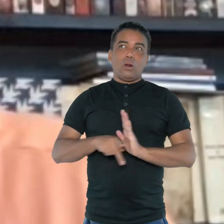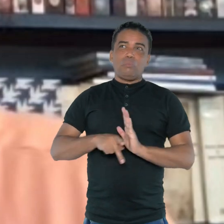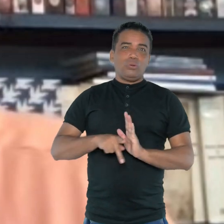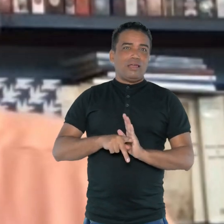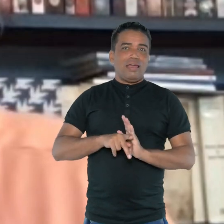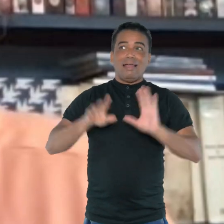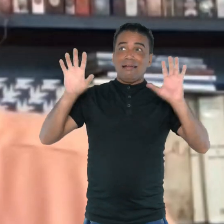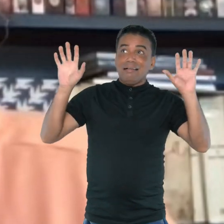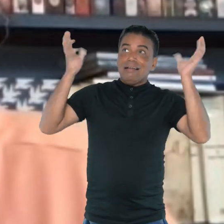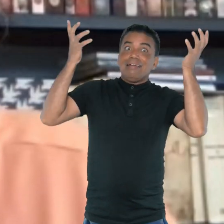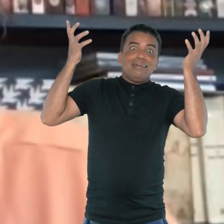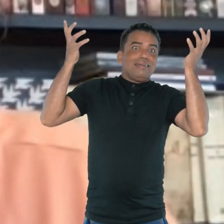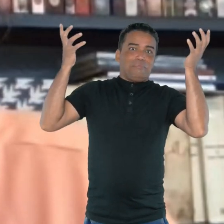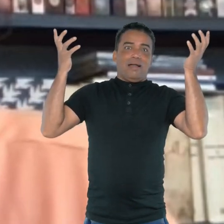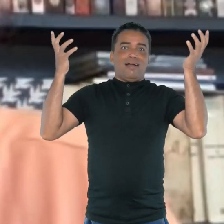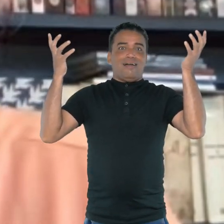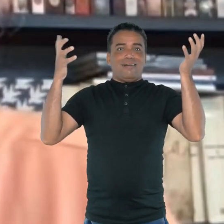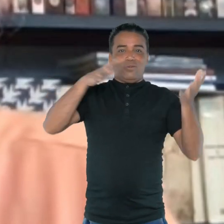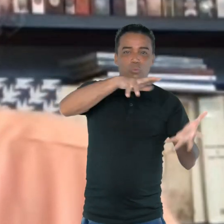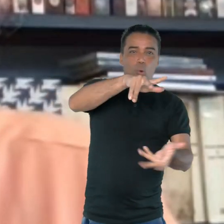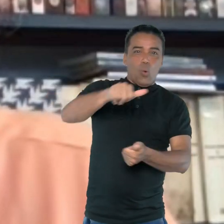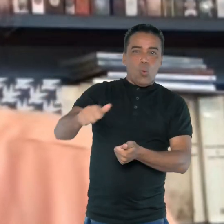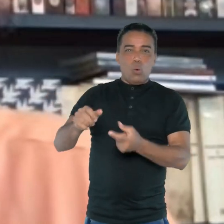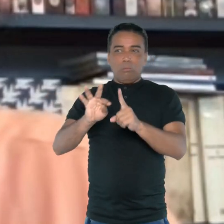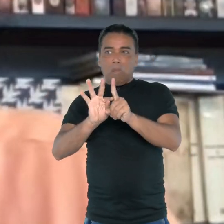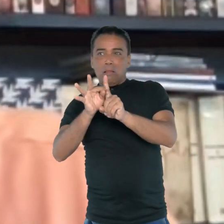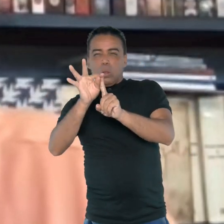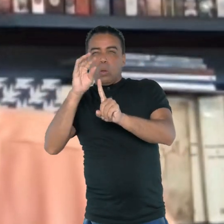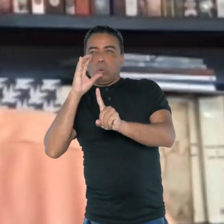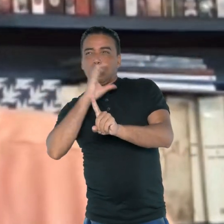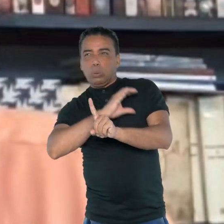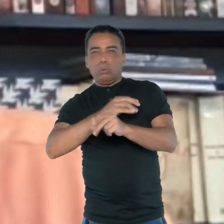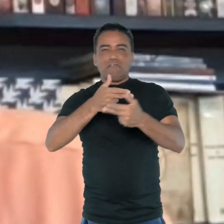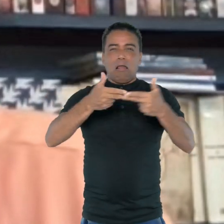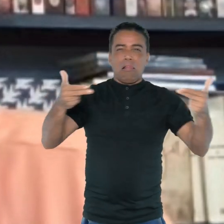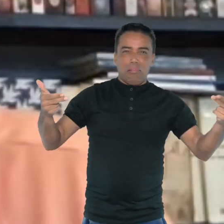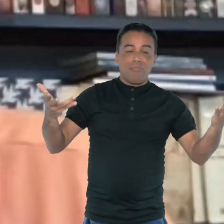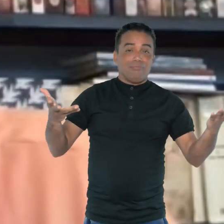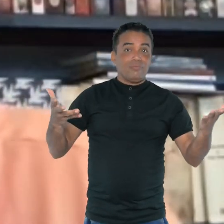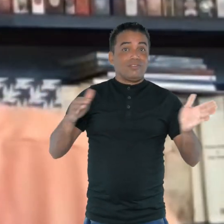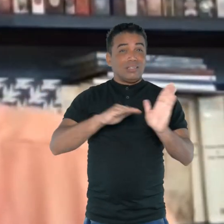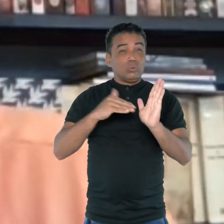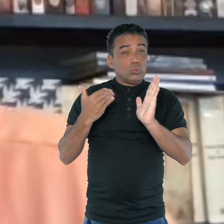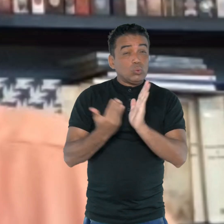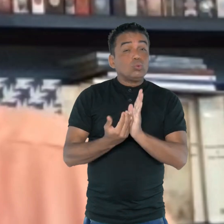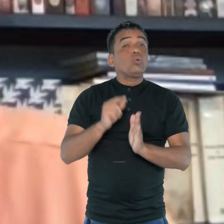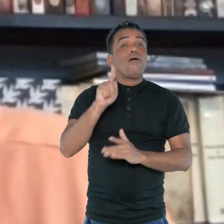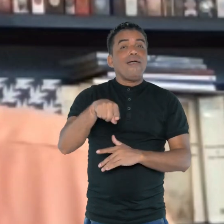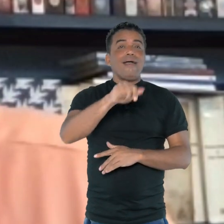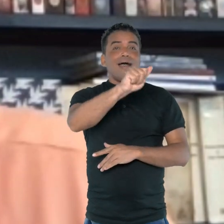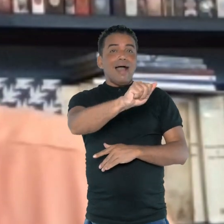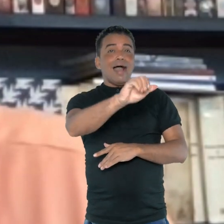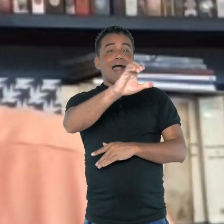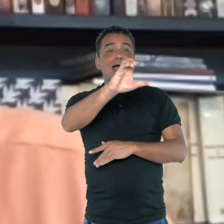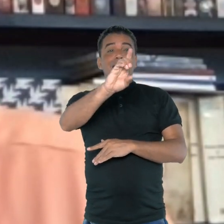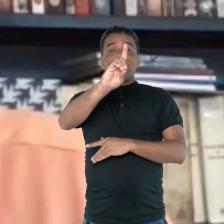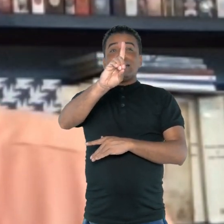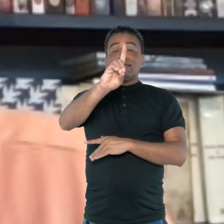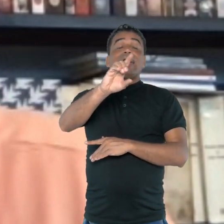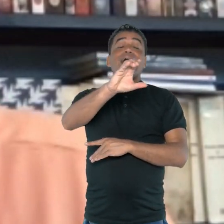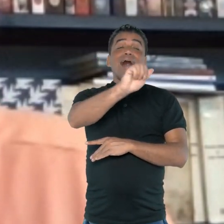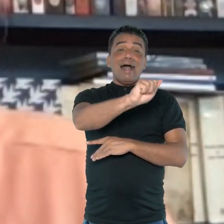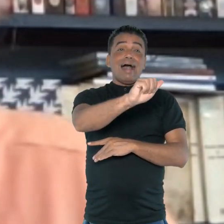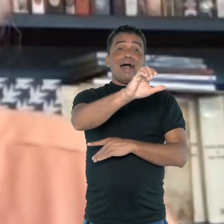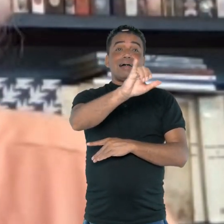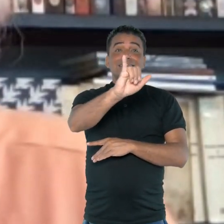que estamos vivendo. Então, assim, é tudo muito ácido do ponto de vista de, assim,